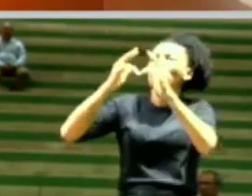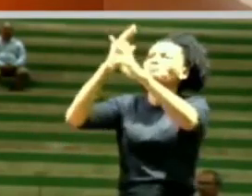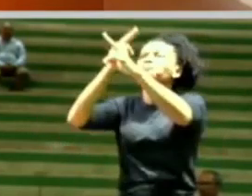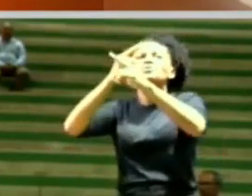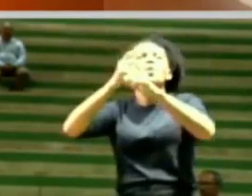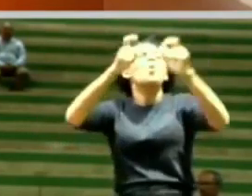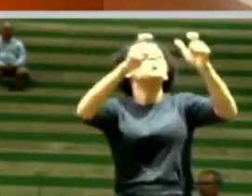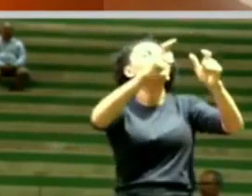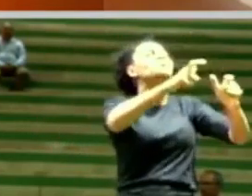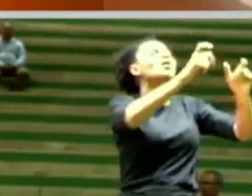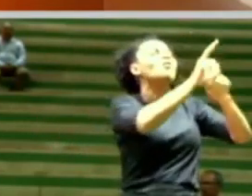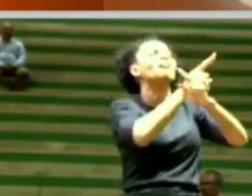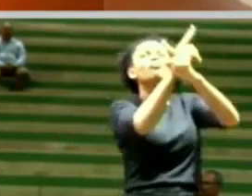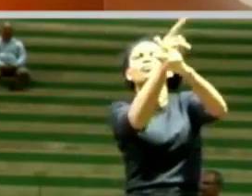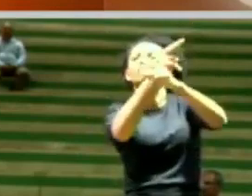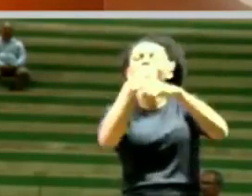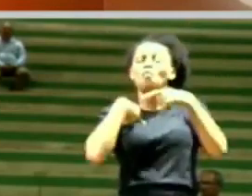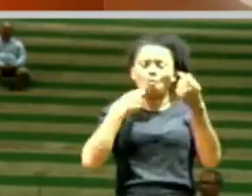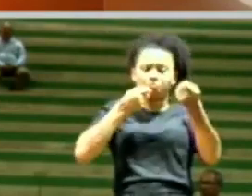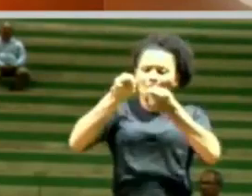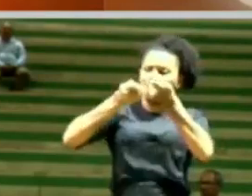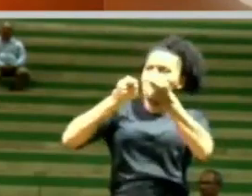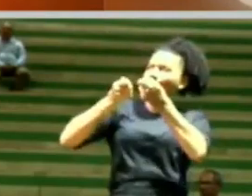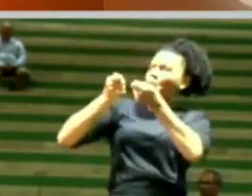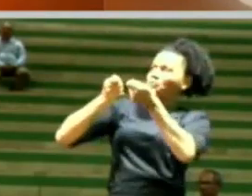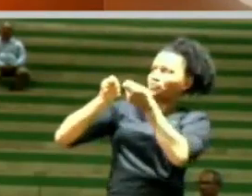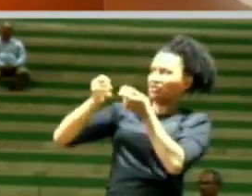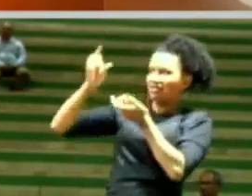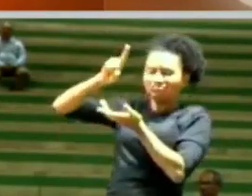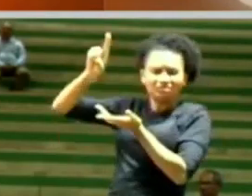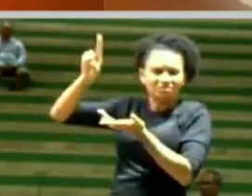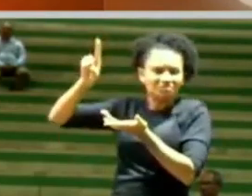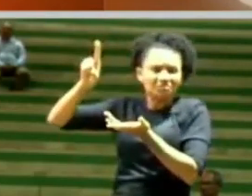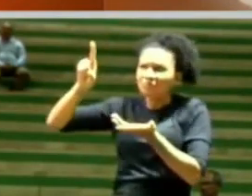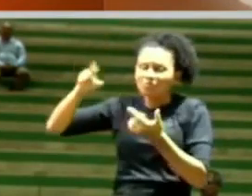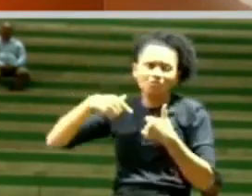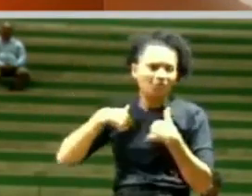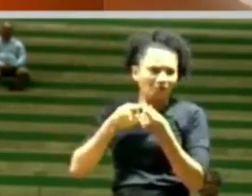nem para onde vai, como é que eu controlo aquele que criou o vento?